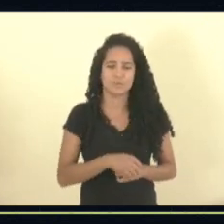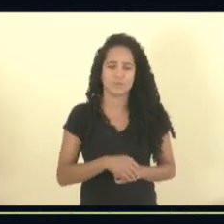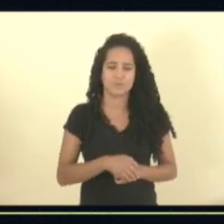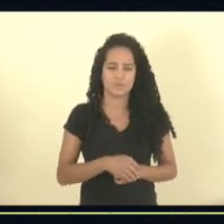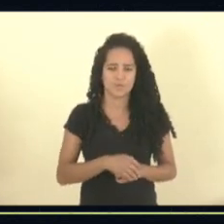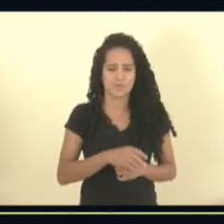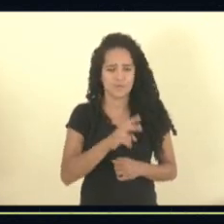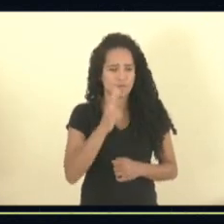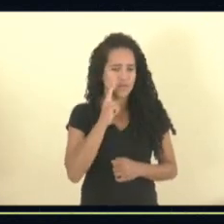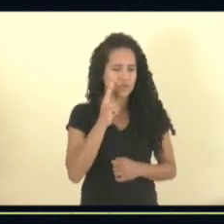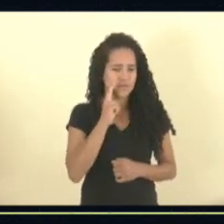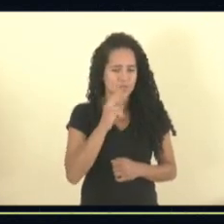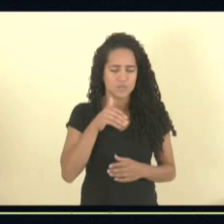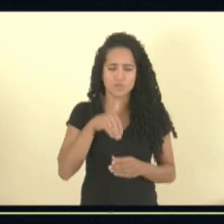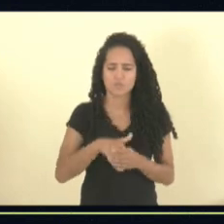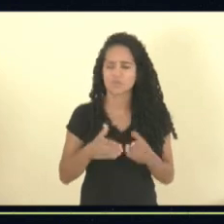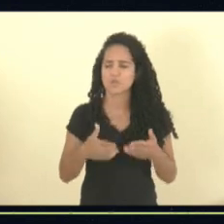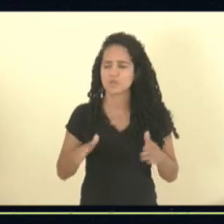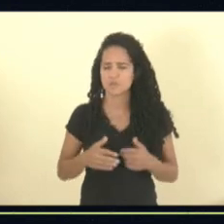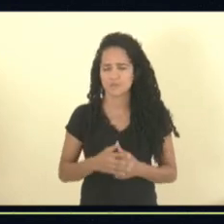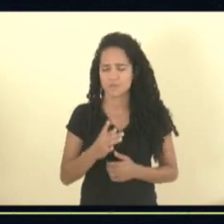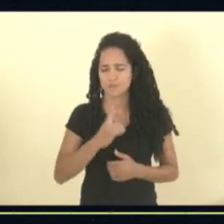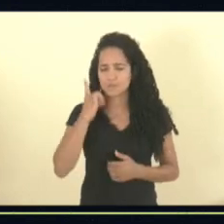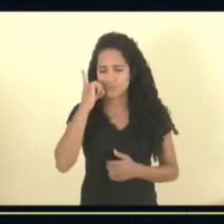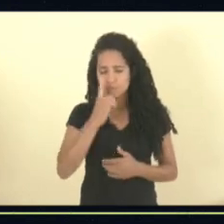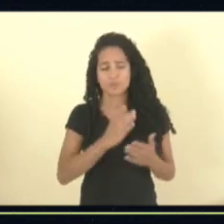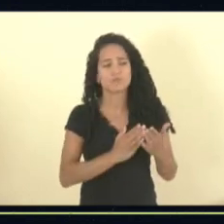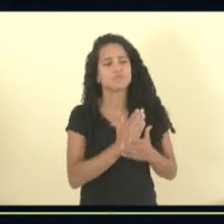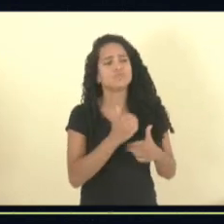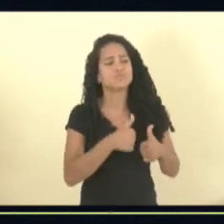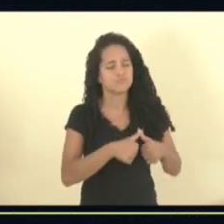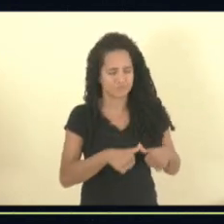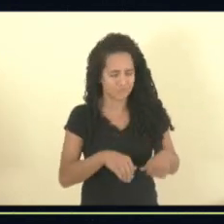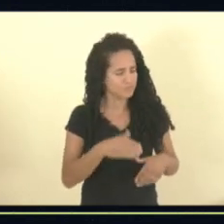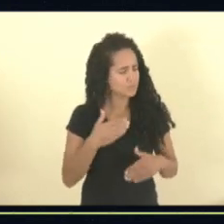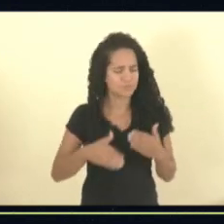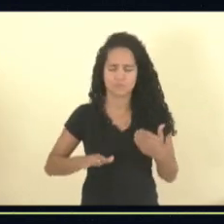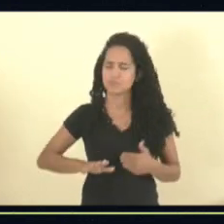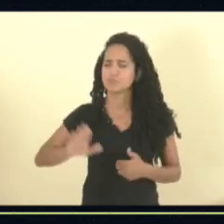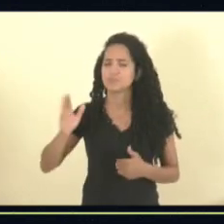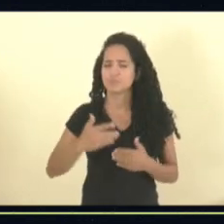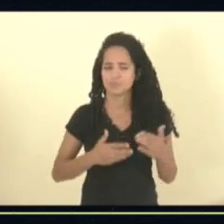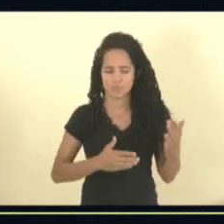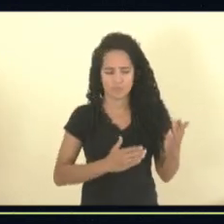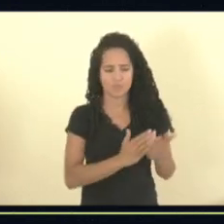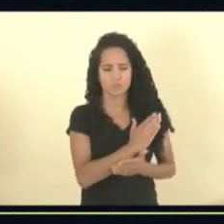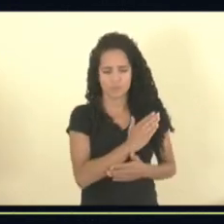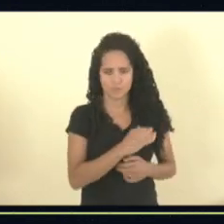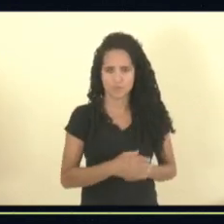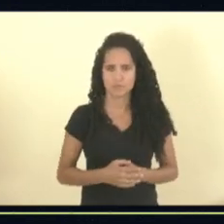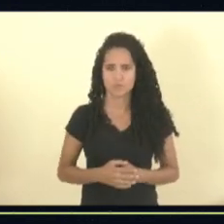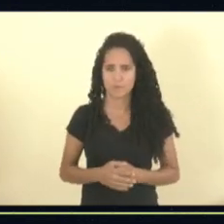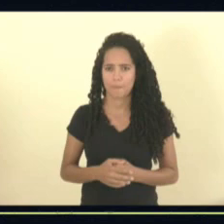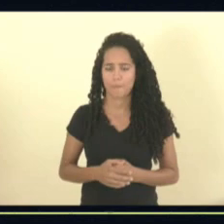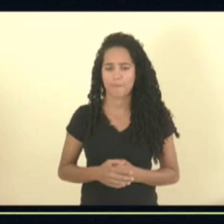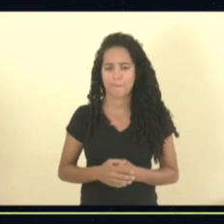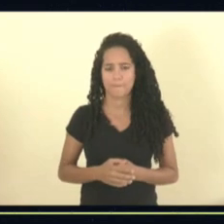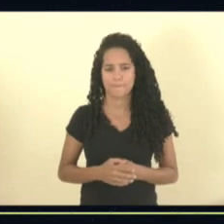votação. Os deputados que aprovam permanecem como se encontram, os contrários se manifestam.